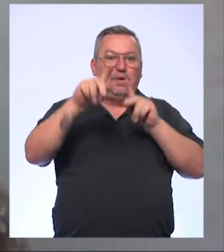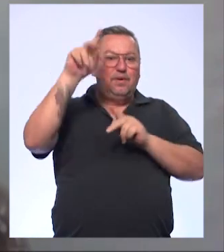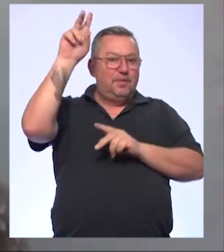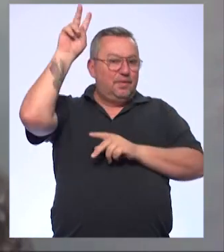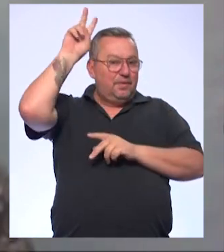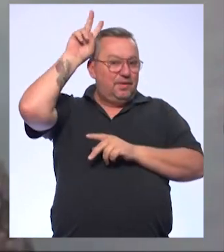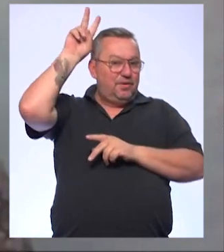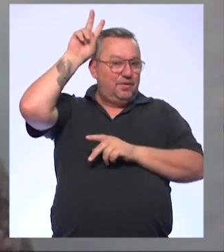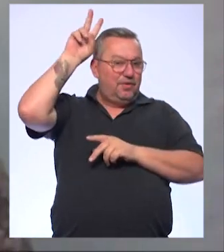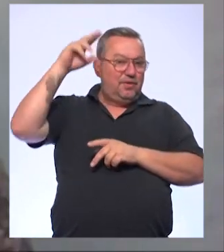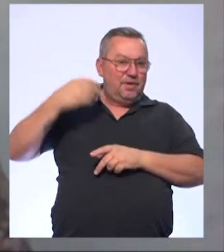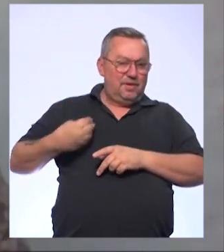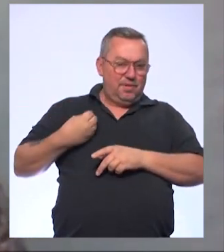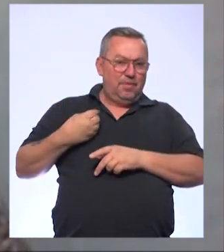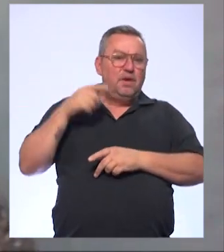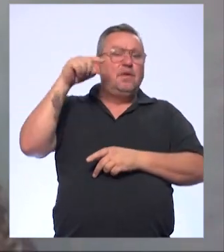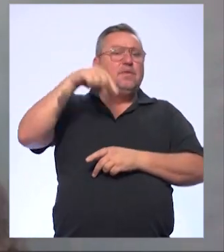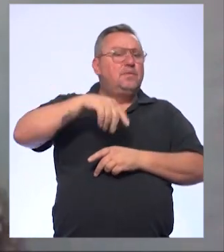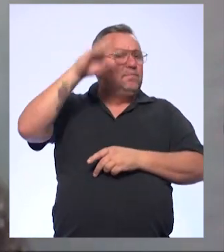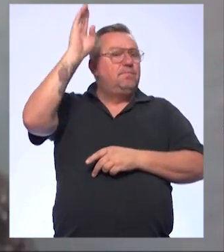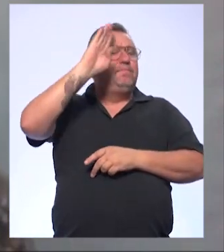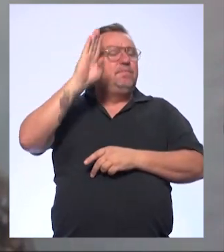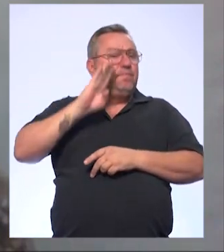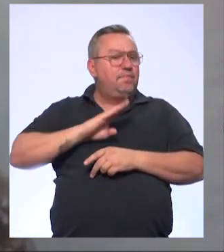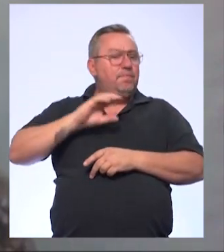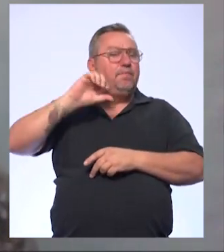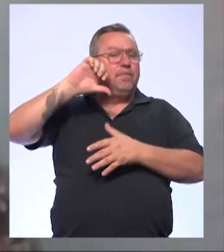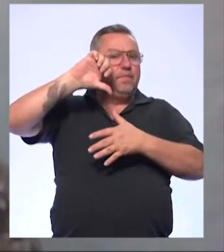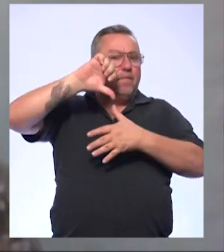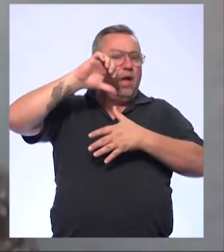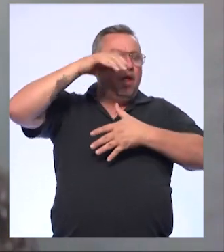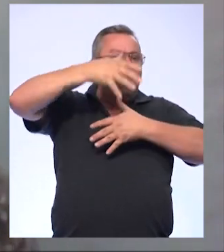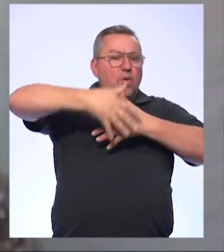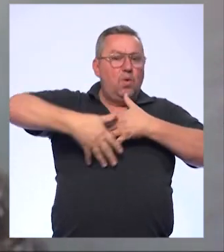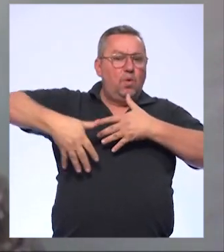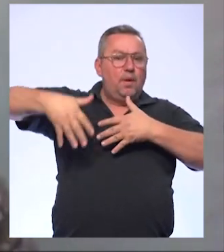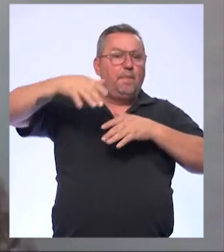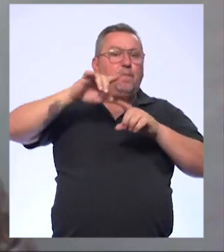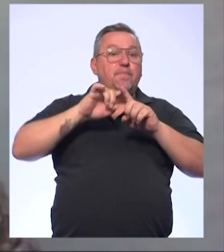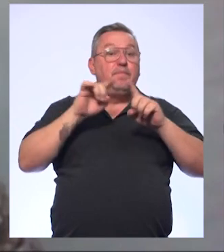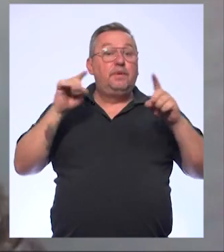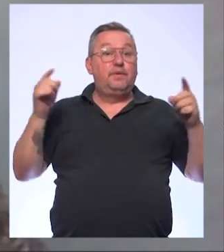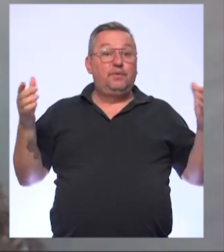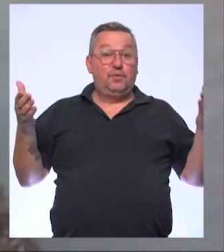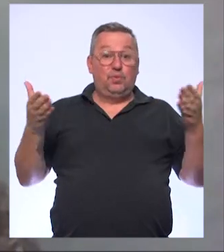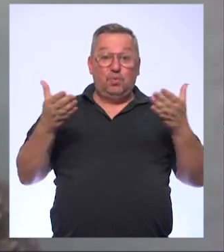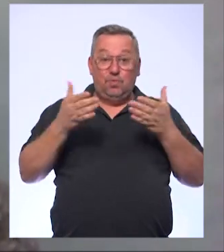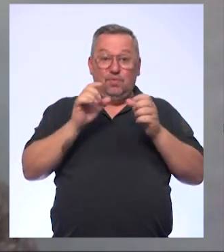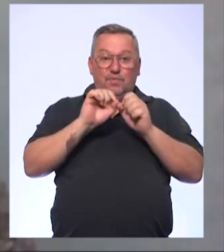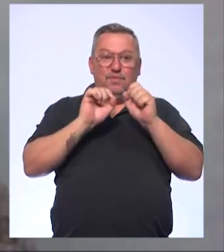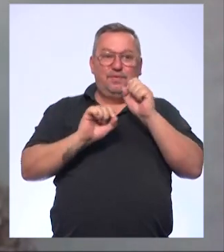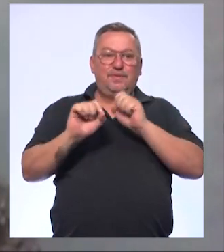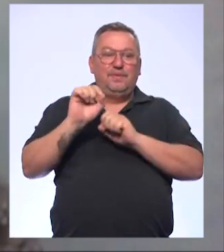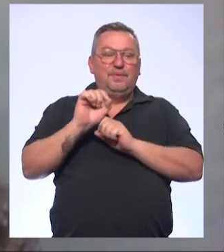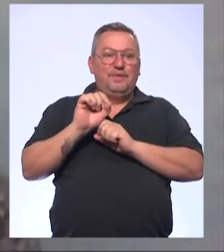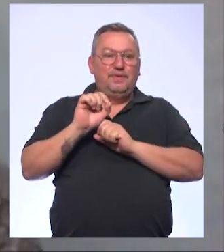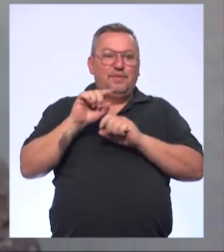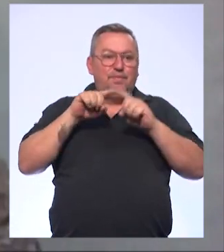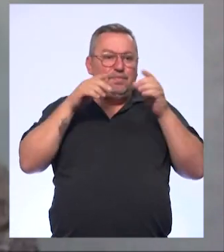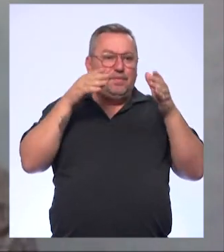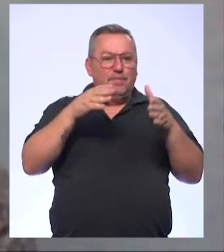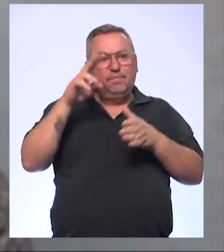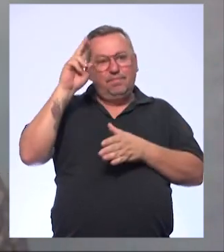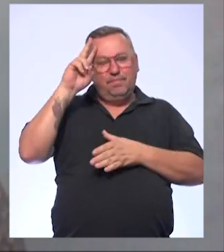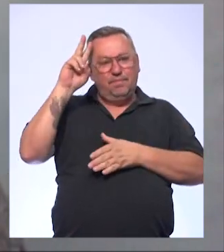indígenas que moravam aqui, né, no Brasil, na América toda. Mas hoje faremos aí esse parênteses na história e